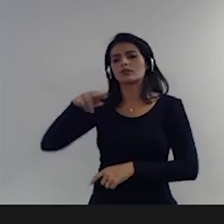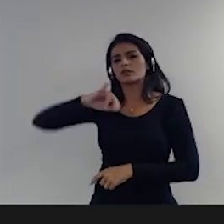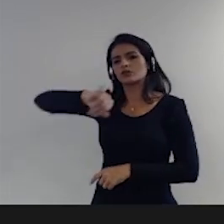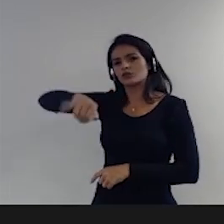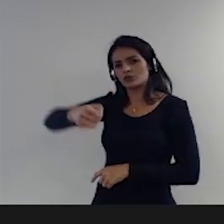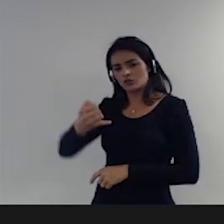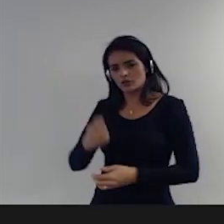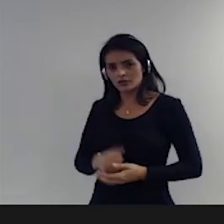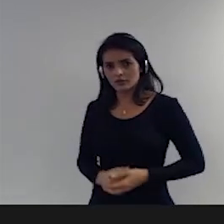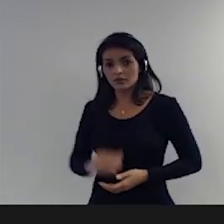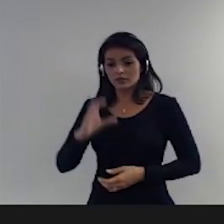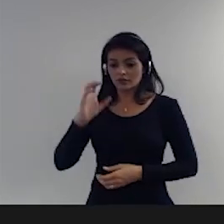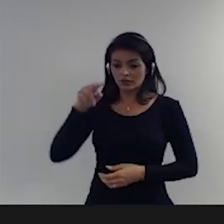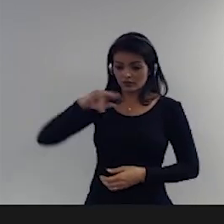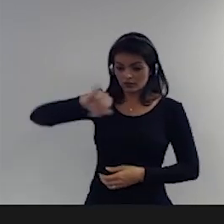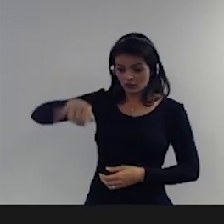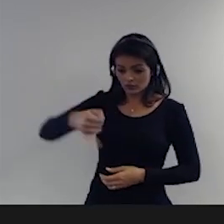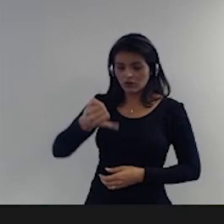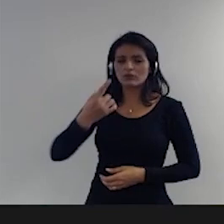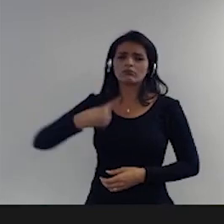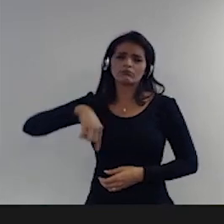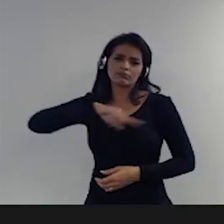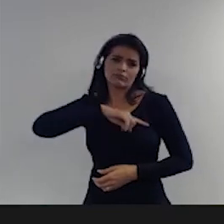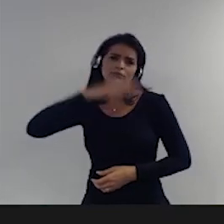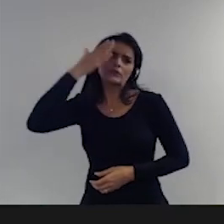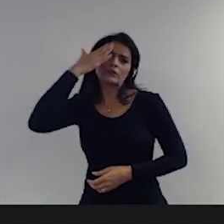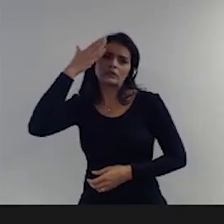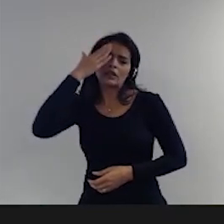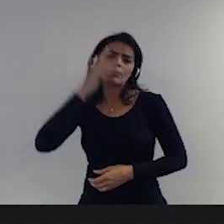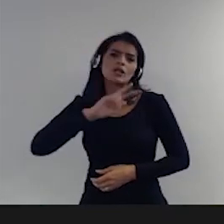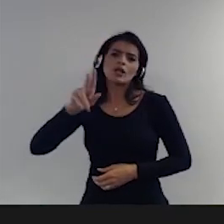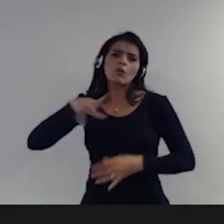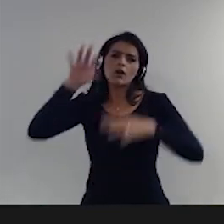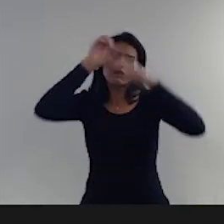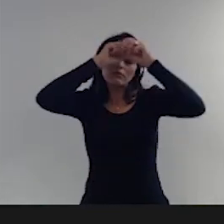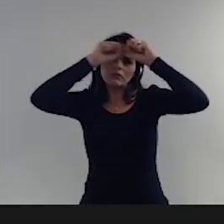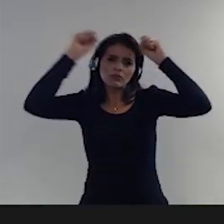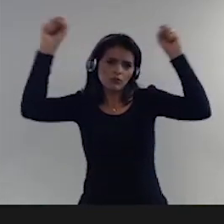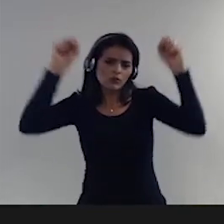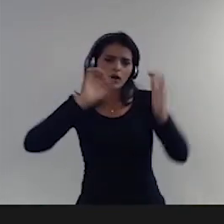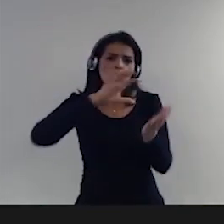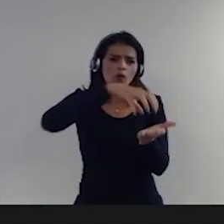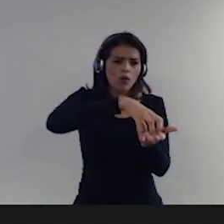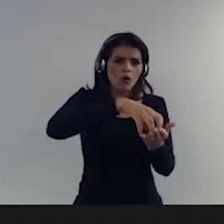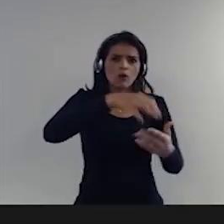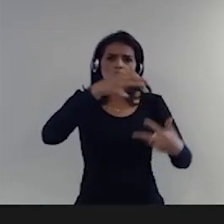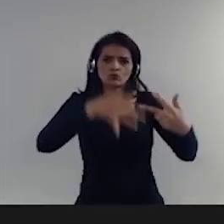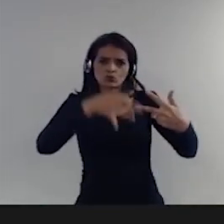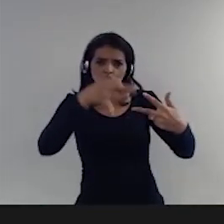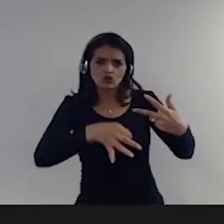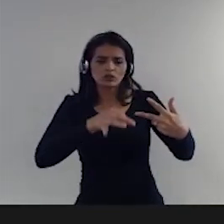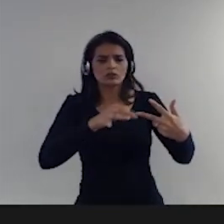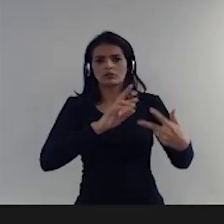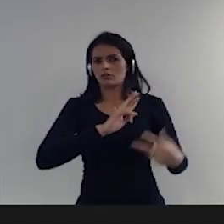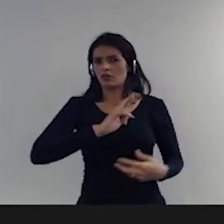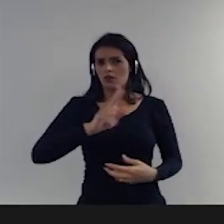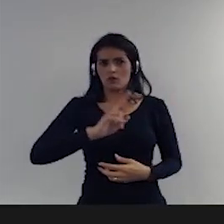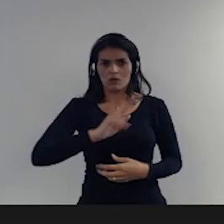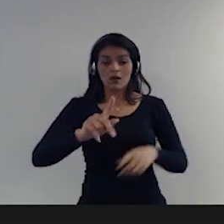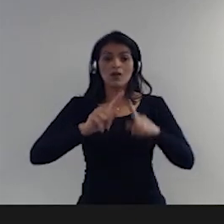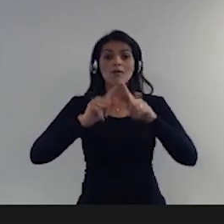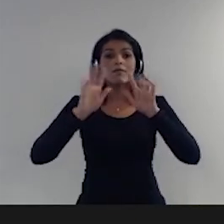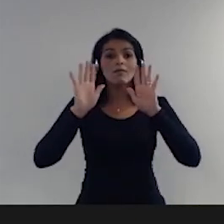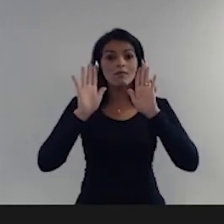O CNJ, como todos sabemos, não é um tribunal, não é um órgão jurisdicional,